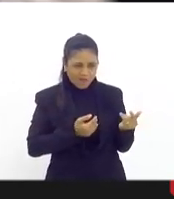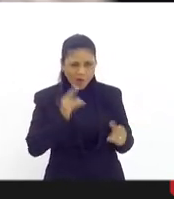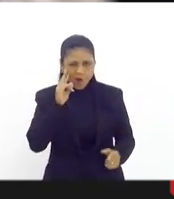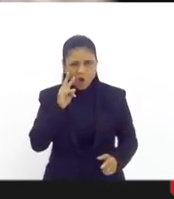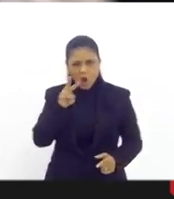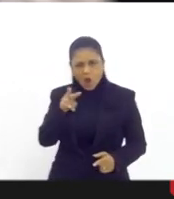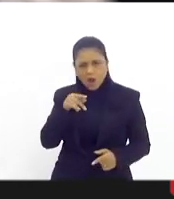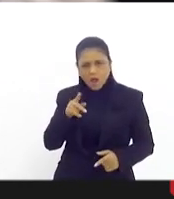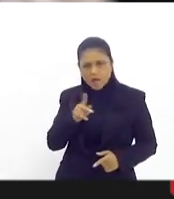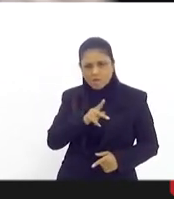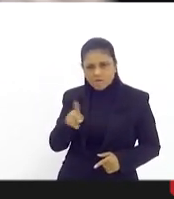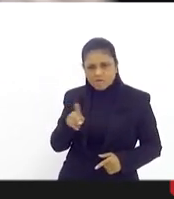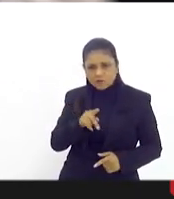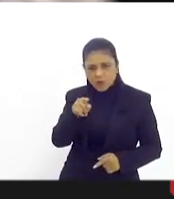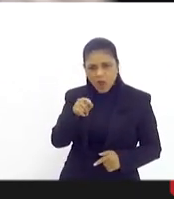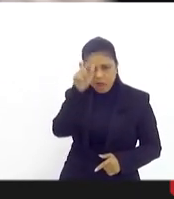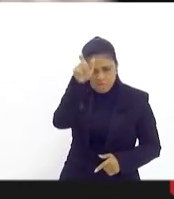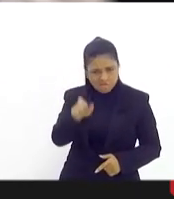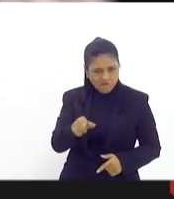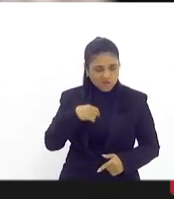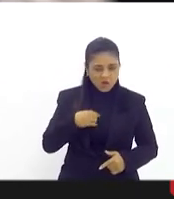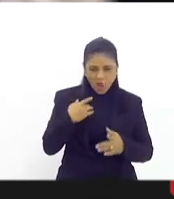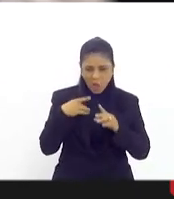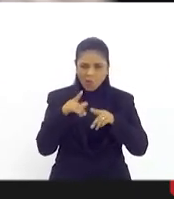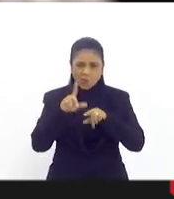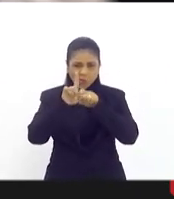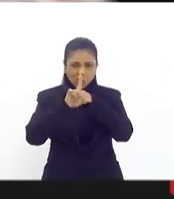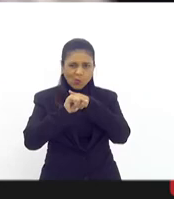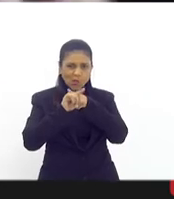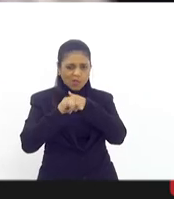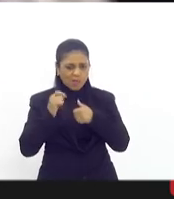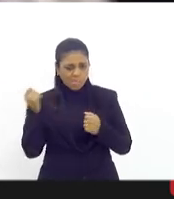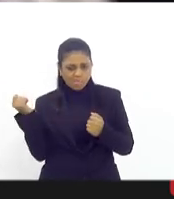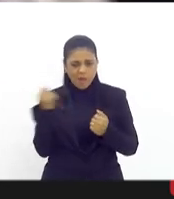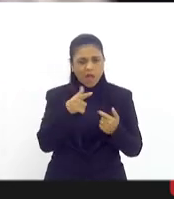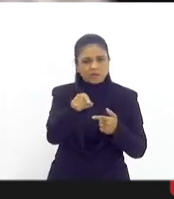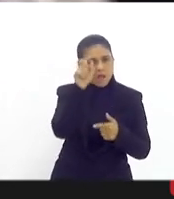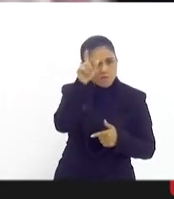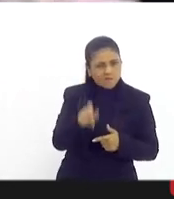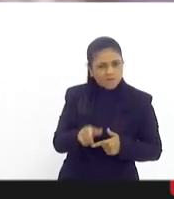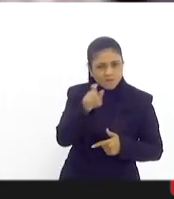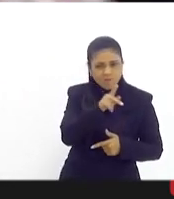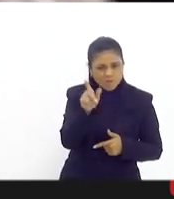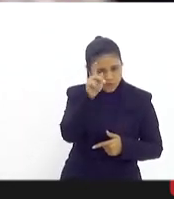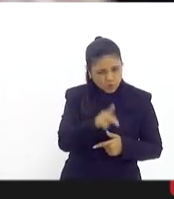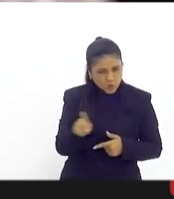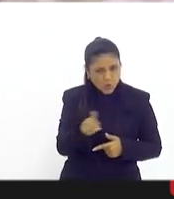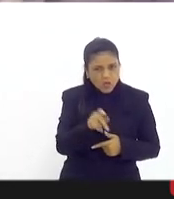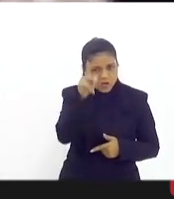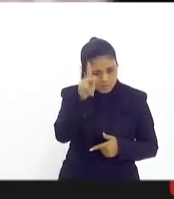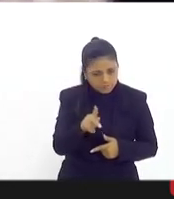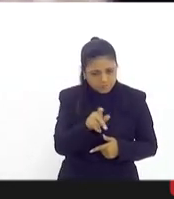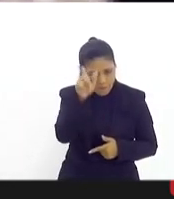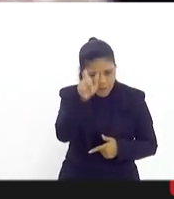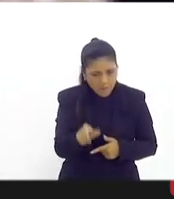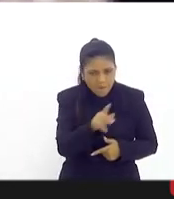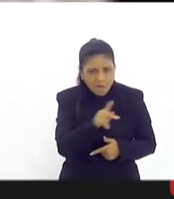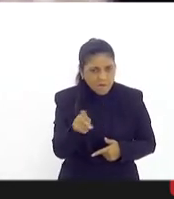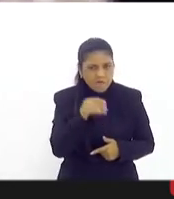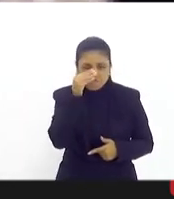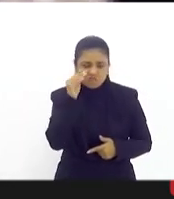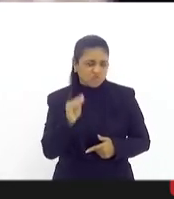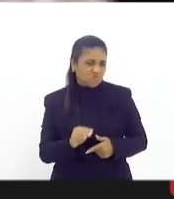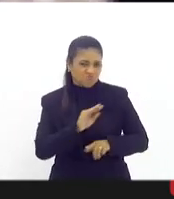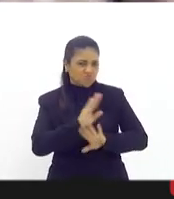eu sei mexer no Twitter mil vezes melhor que essa professora aí, tá maluco? E a gente precisa se preocupar nessa relação para que o professor chegue em sala de aula com autoridade